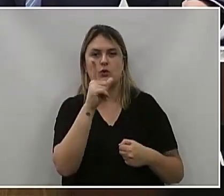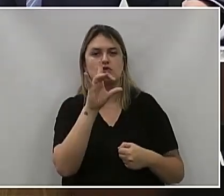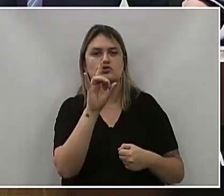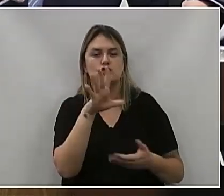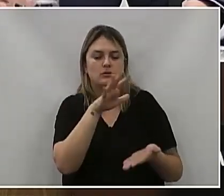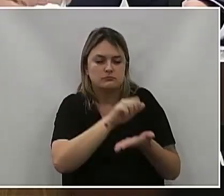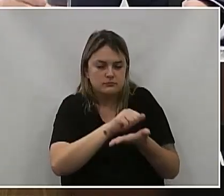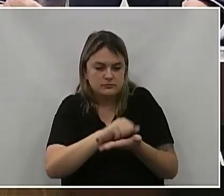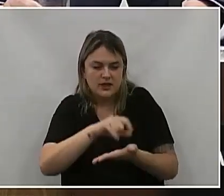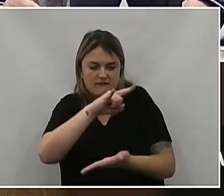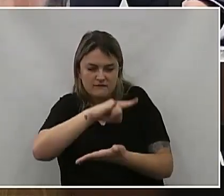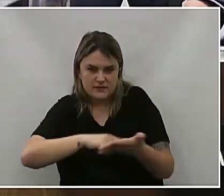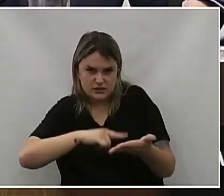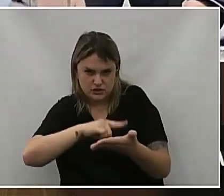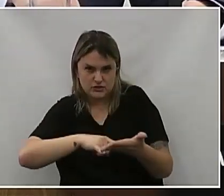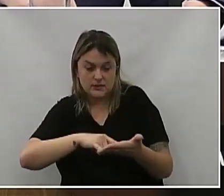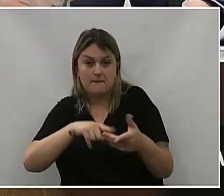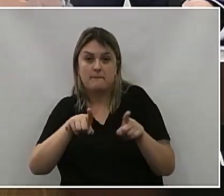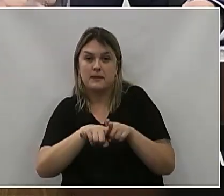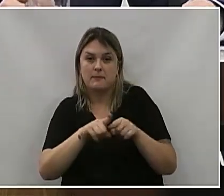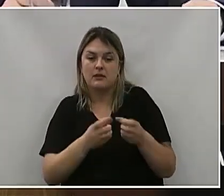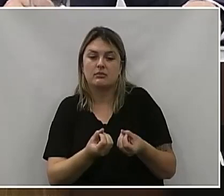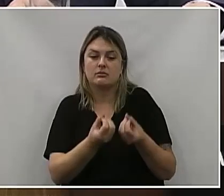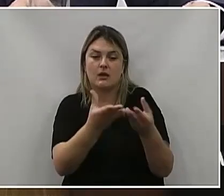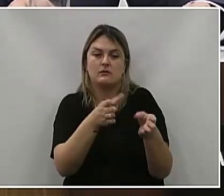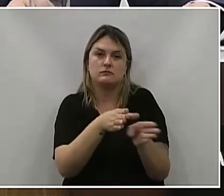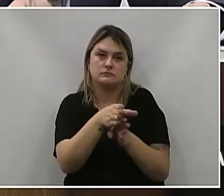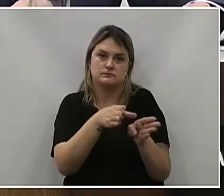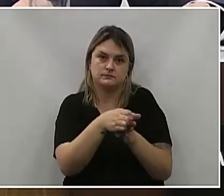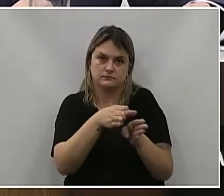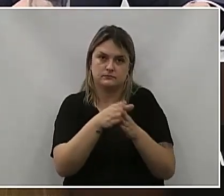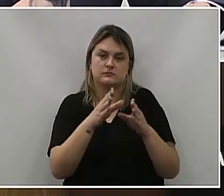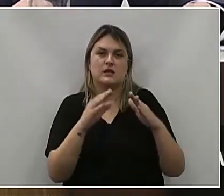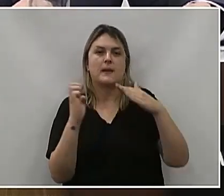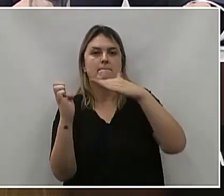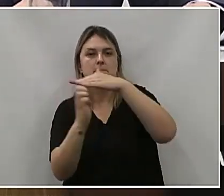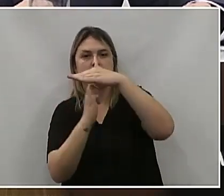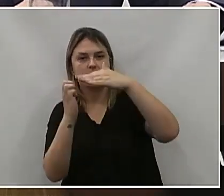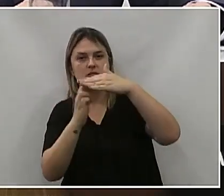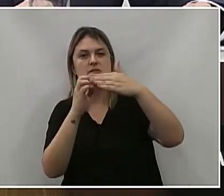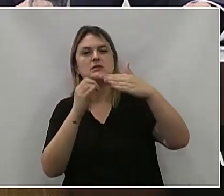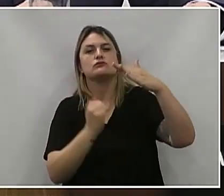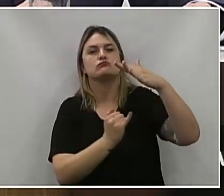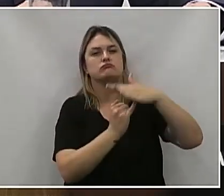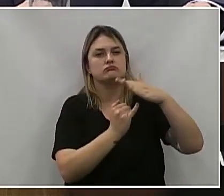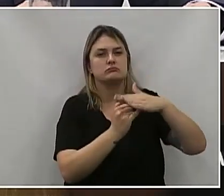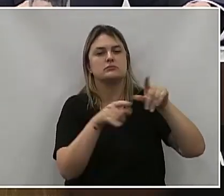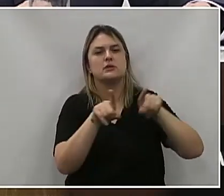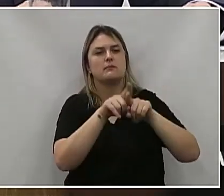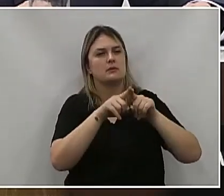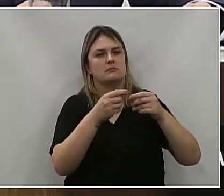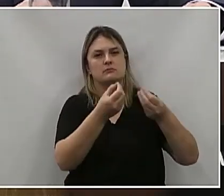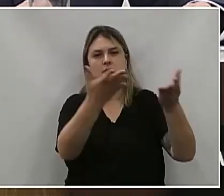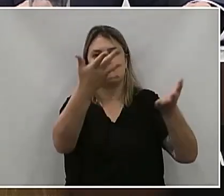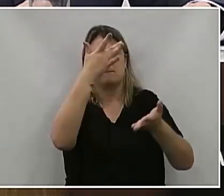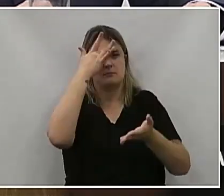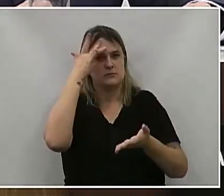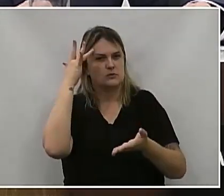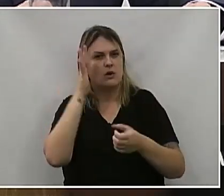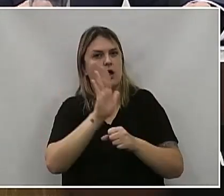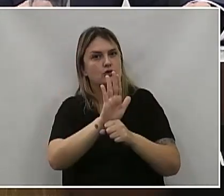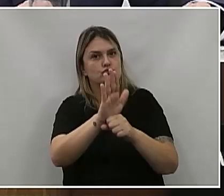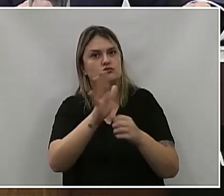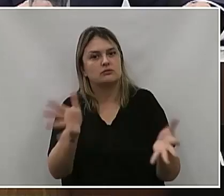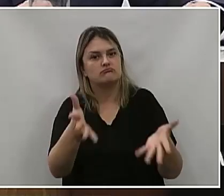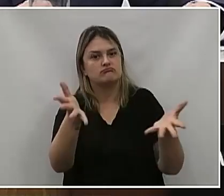mantêm registros precisos, mas também fornecem orientações valiosas para as empresas, instituições e indivíduos, auxiliando-os a